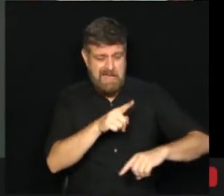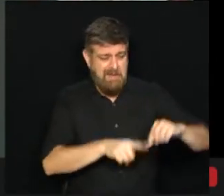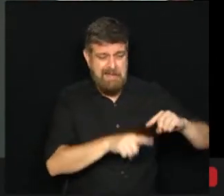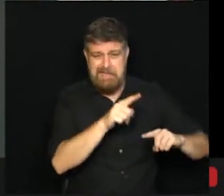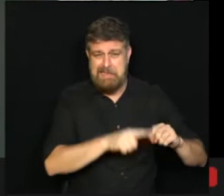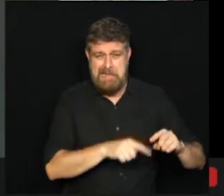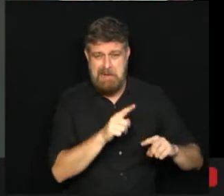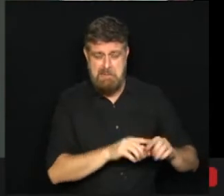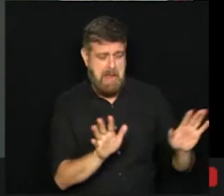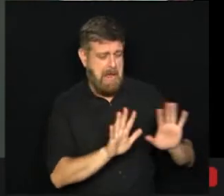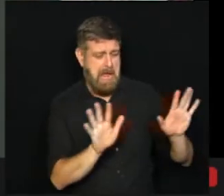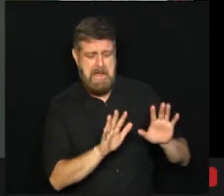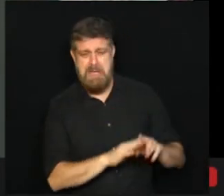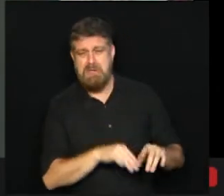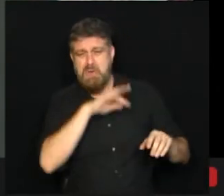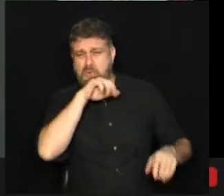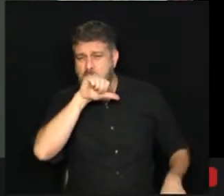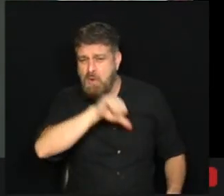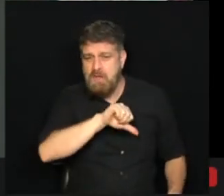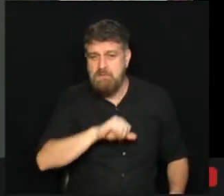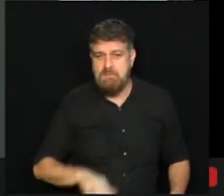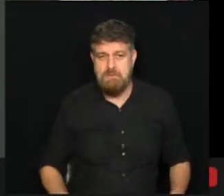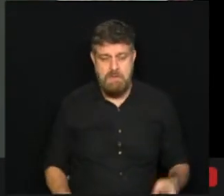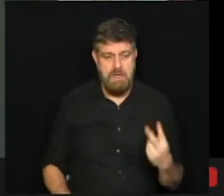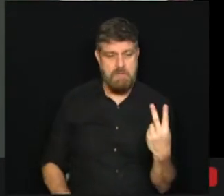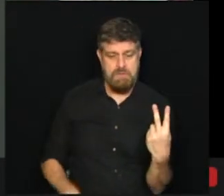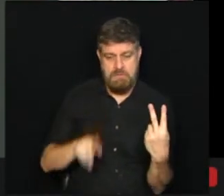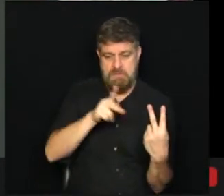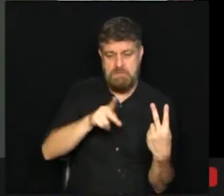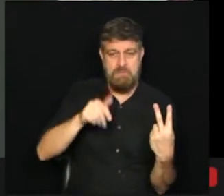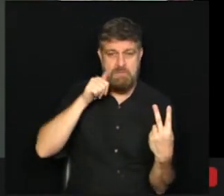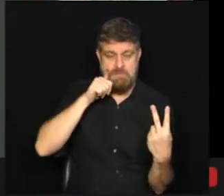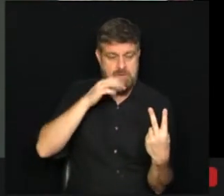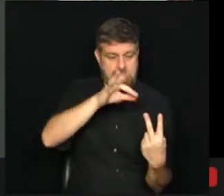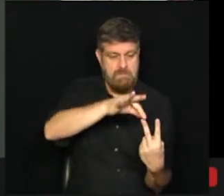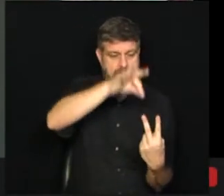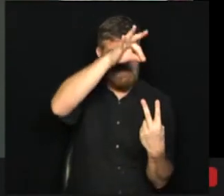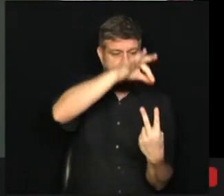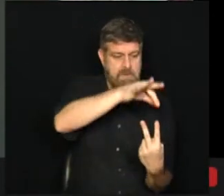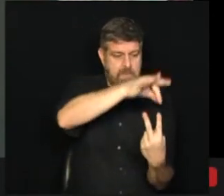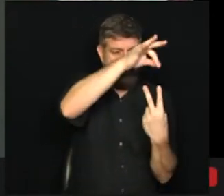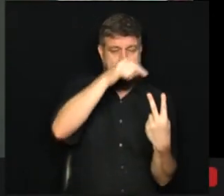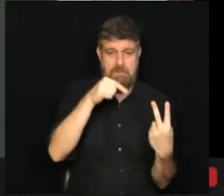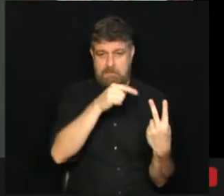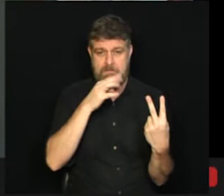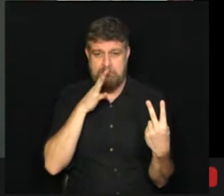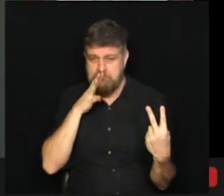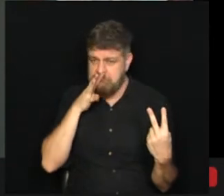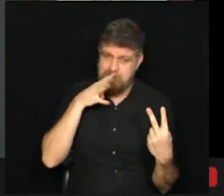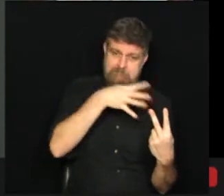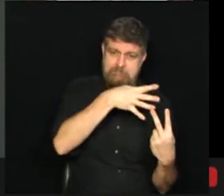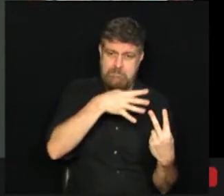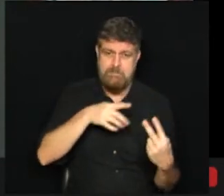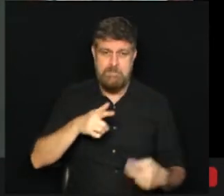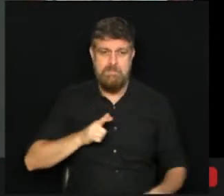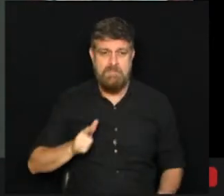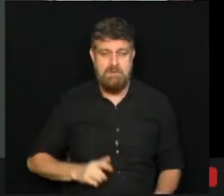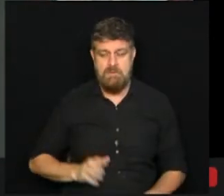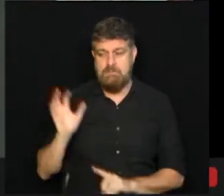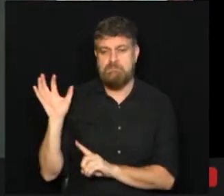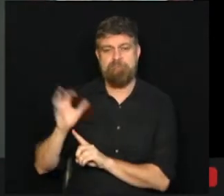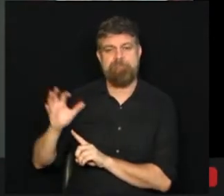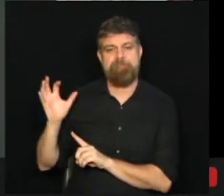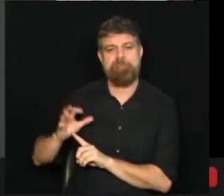didático. Essas professoras foram meio que escolhidas como bode expiatório para toda uma pressão que surgiu